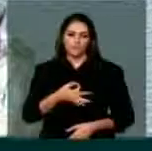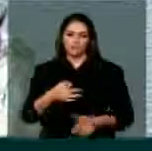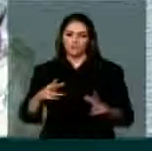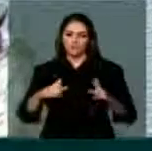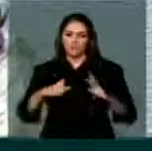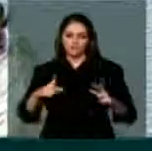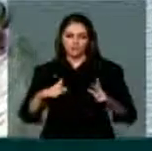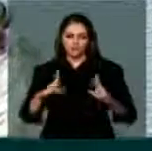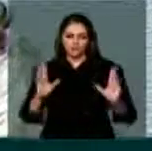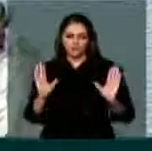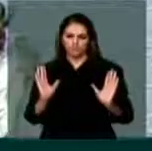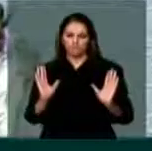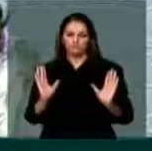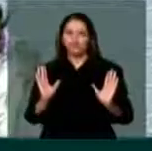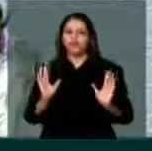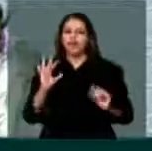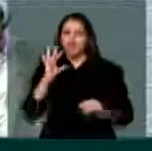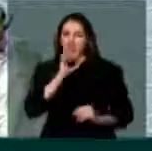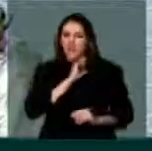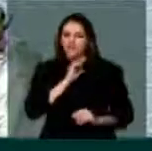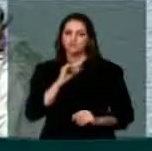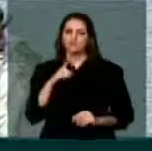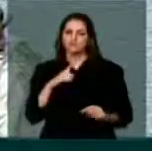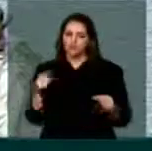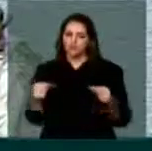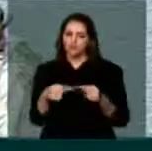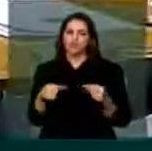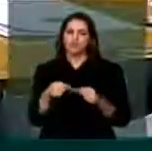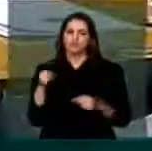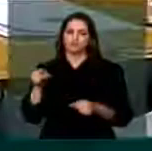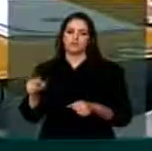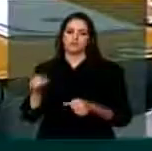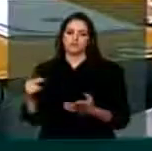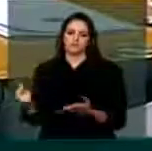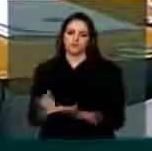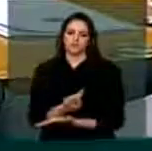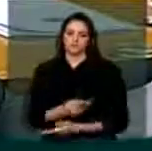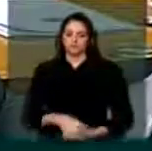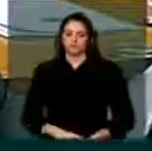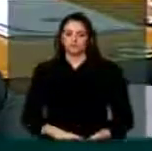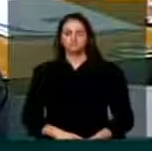pessoal, me parece que há alguma ligação, sim. Então eu insisto com a senhora, se me